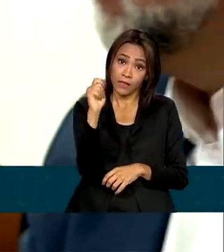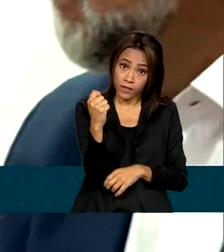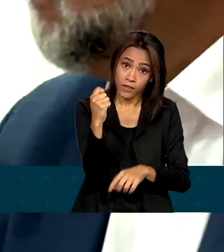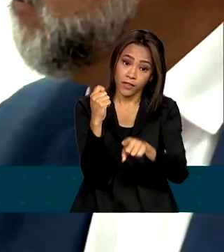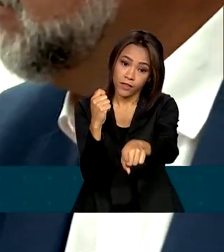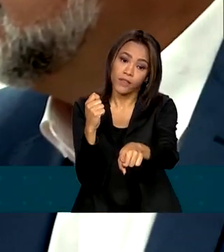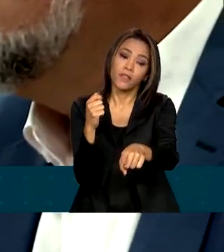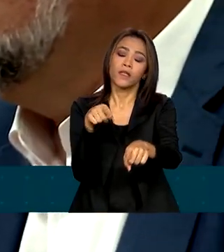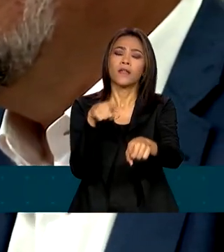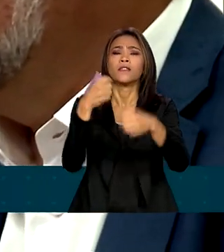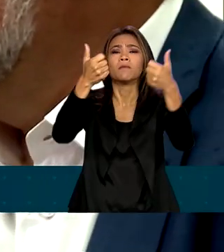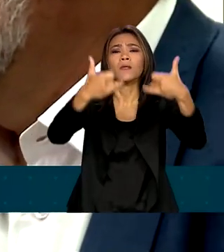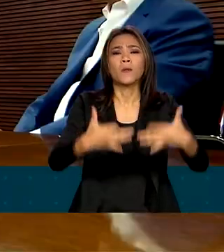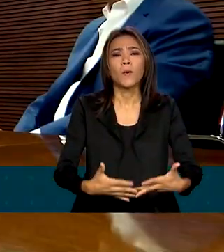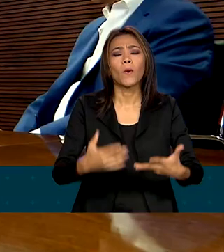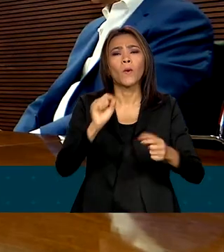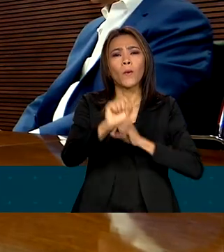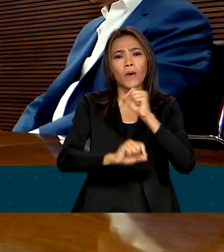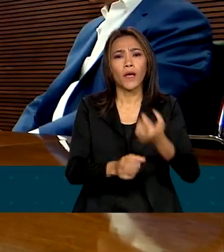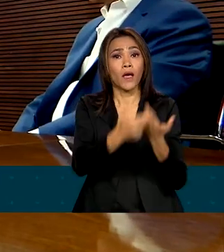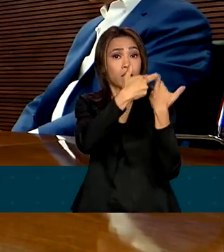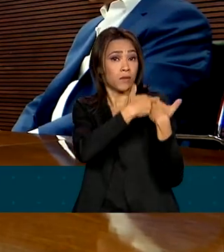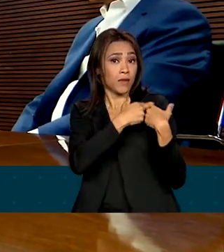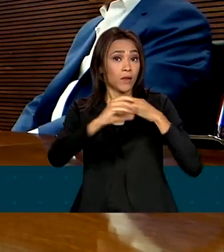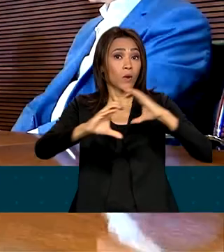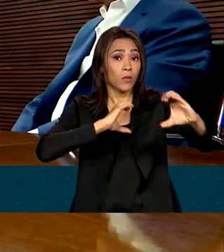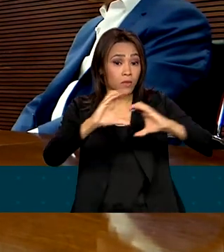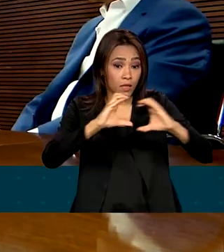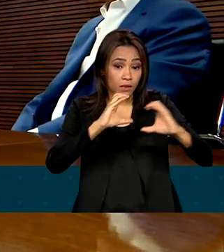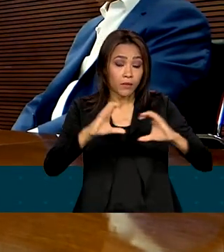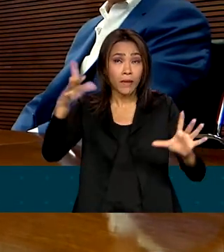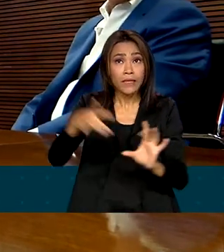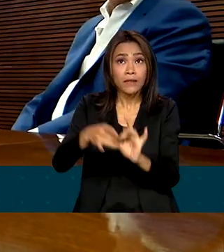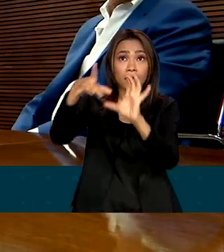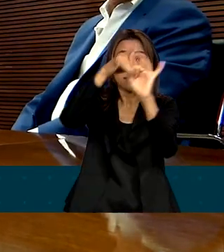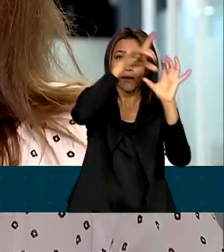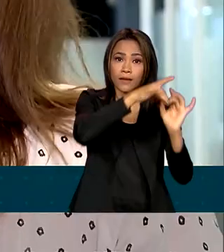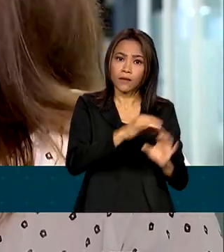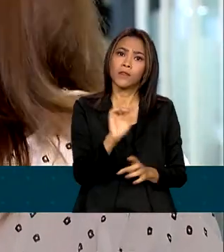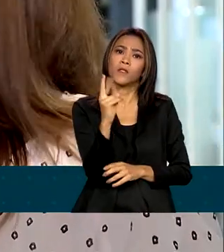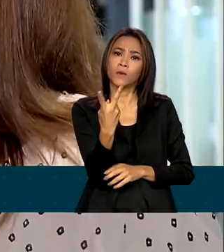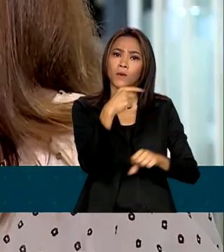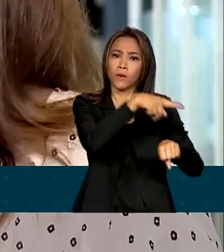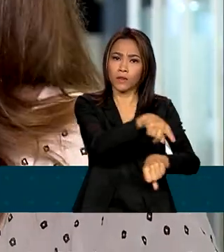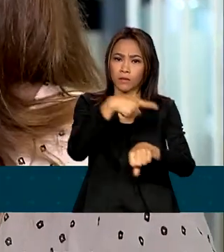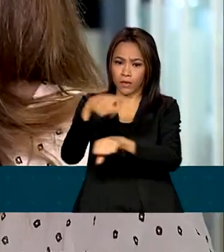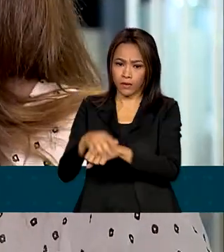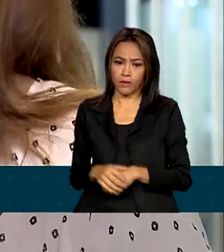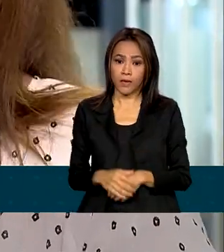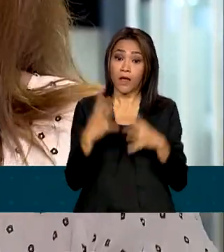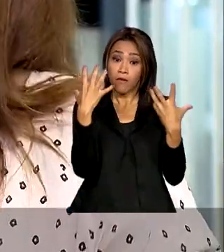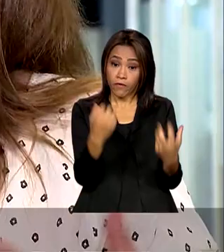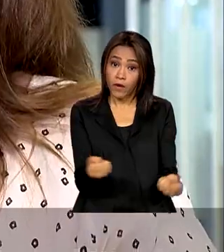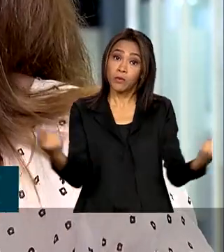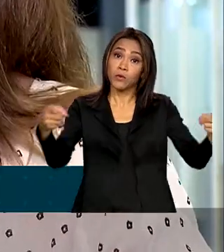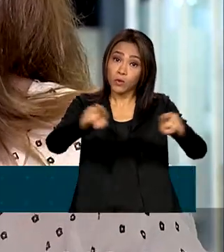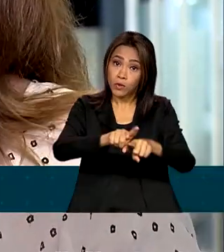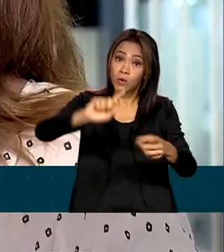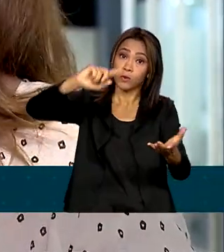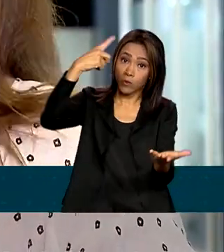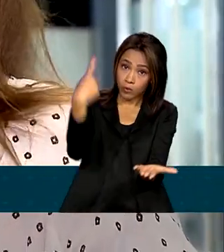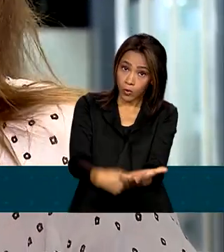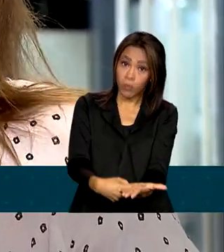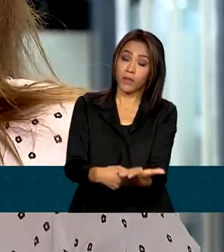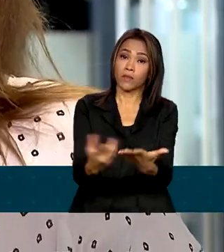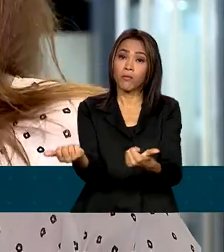destacou o papel da comunicação na integração regional e entre os dois países. Vamos a firmar um convênio de colaboração